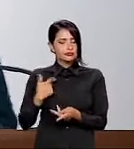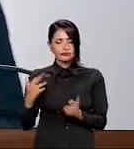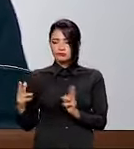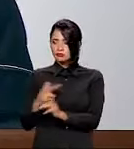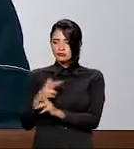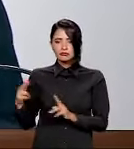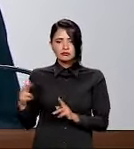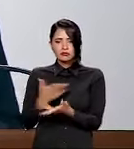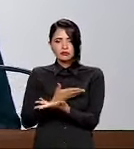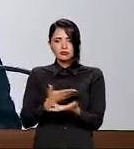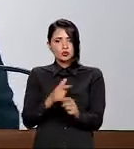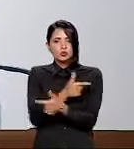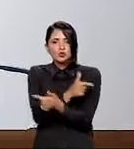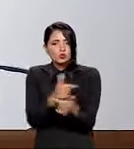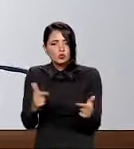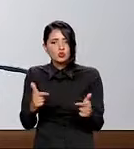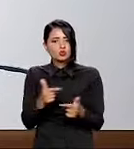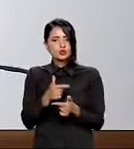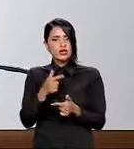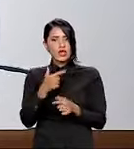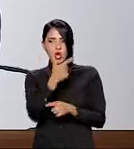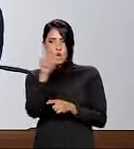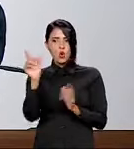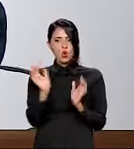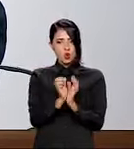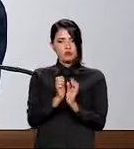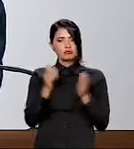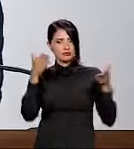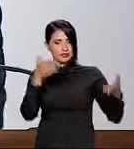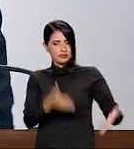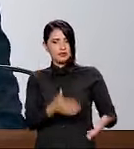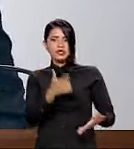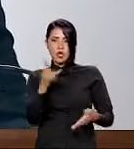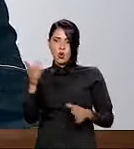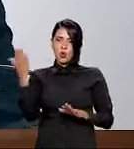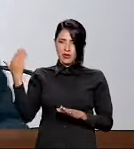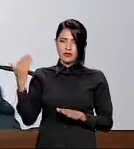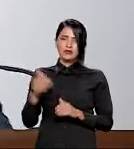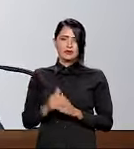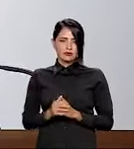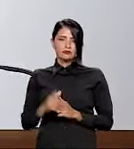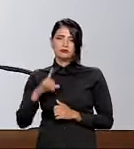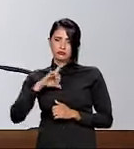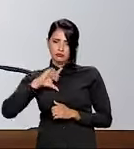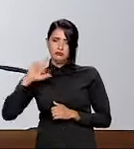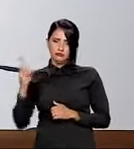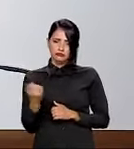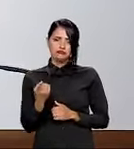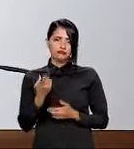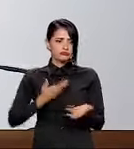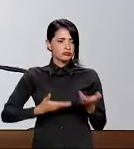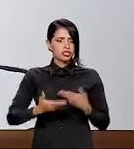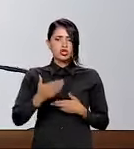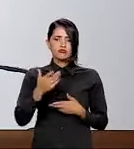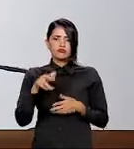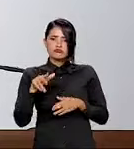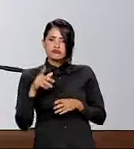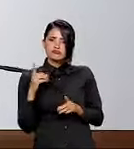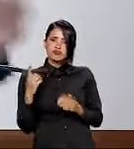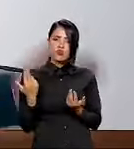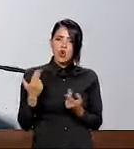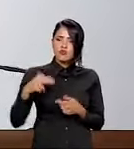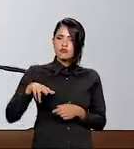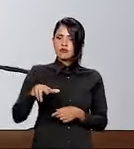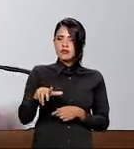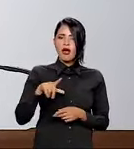relação. Na outra turma que eu participei da outra vez, a gente tinha uma certa irmandade